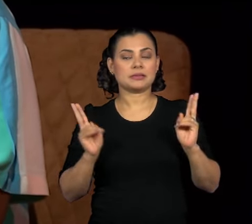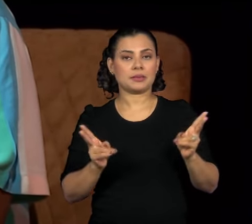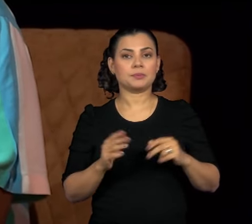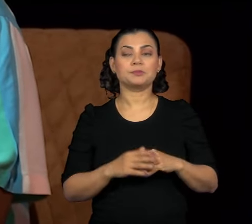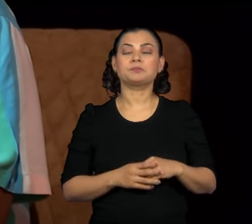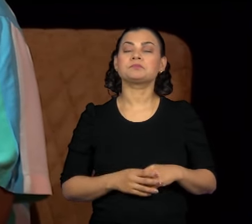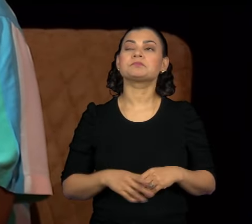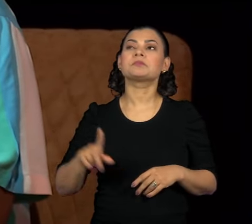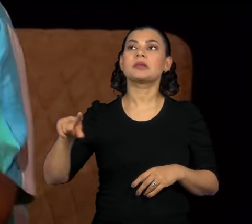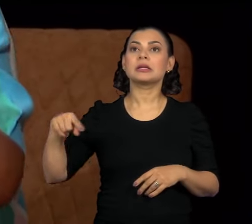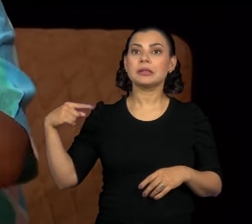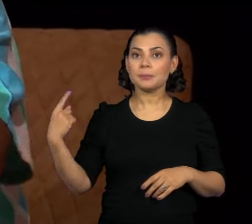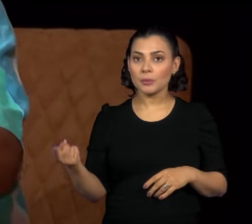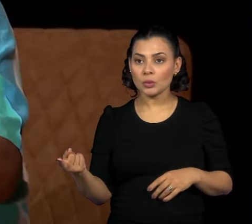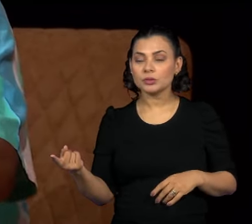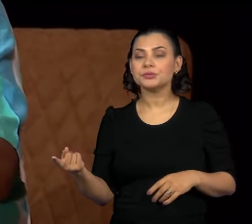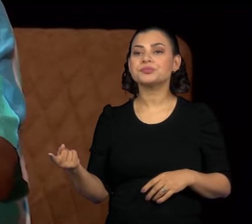E